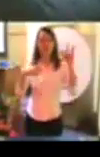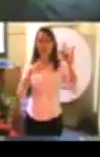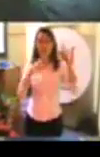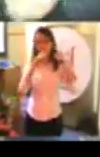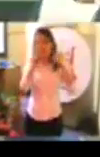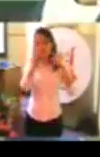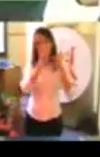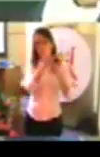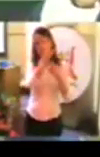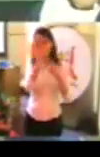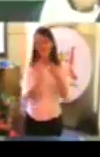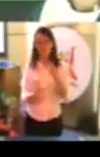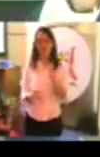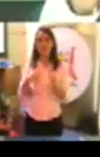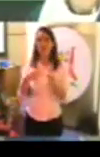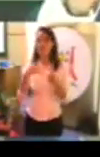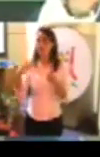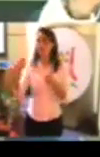Roraima até